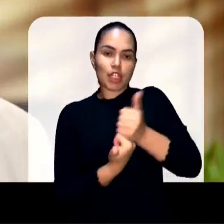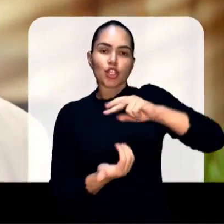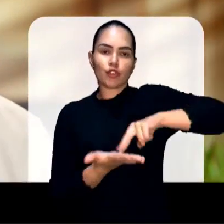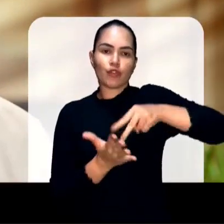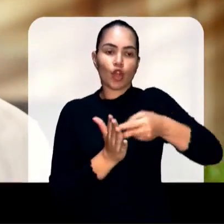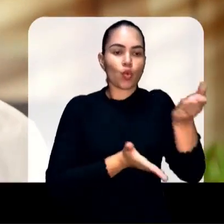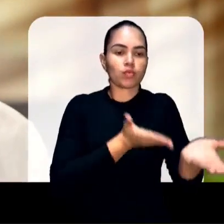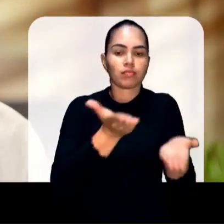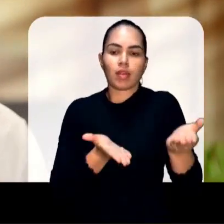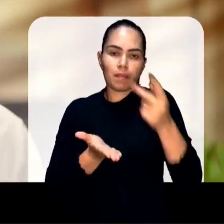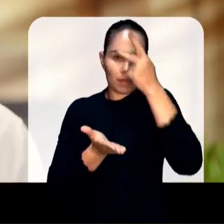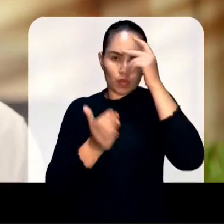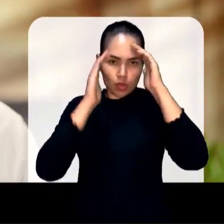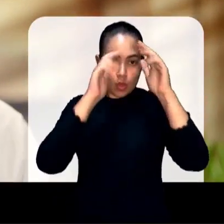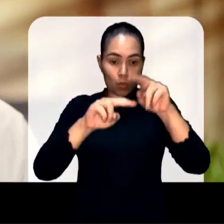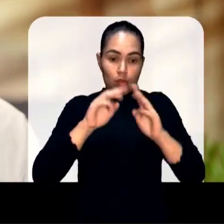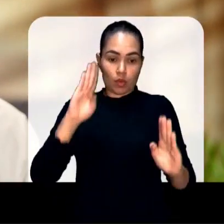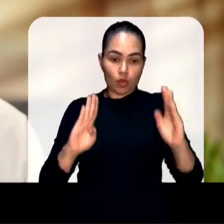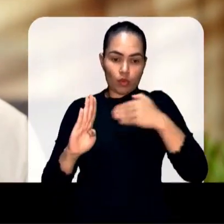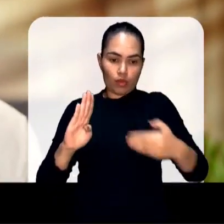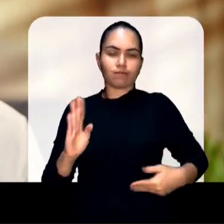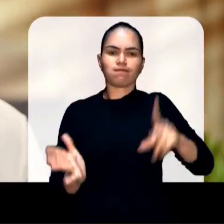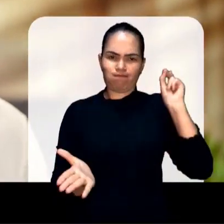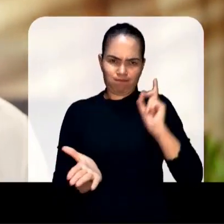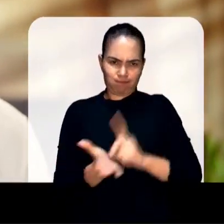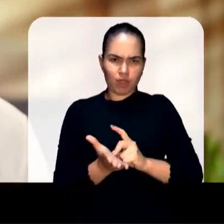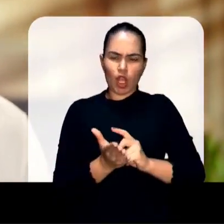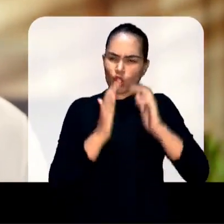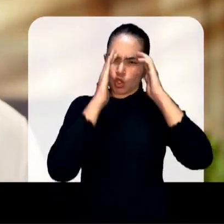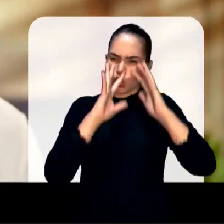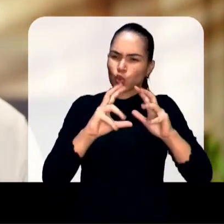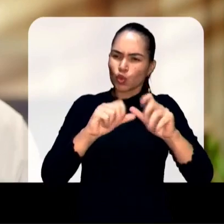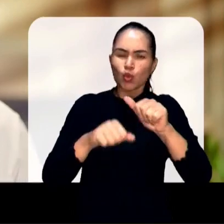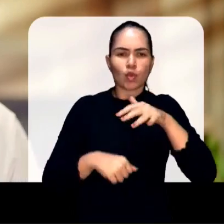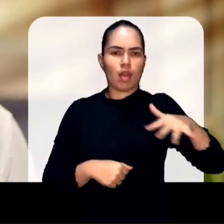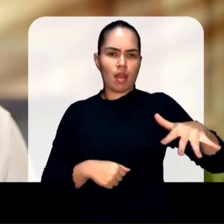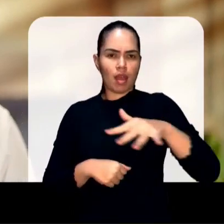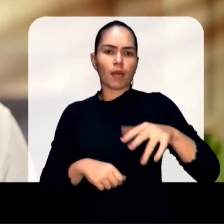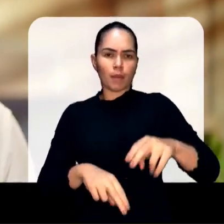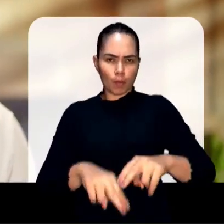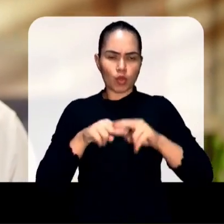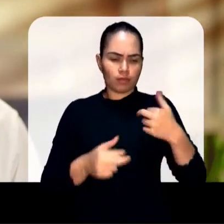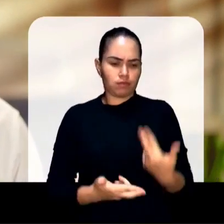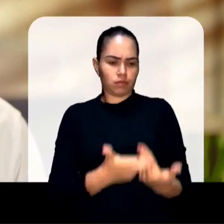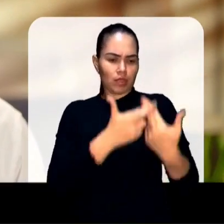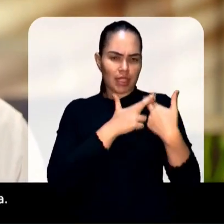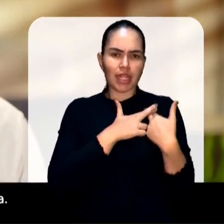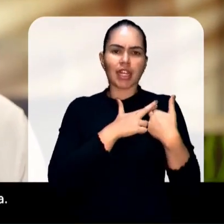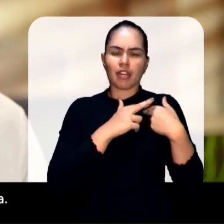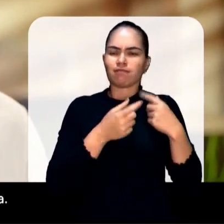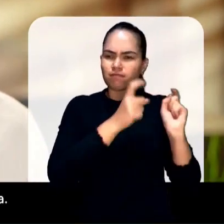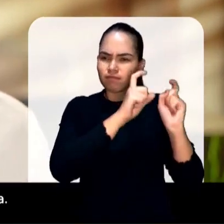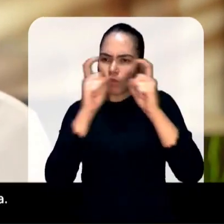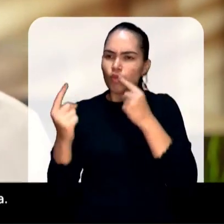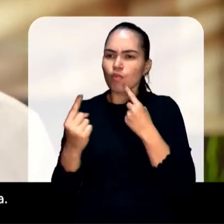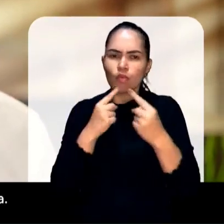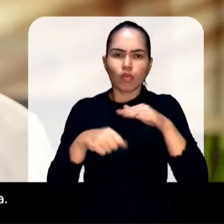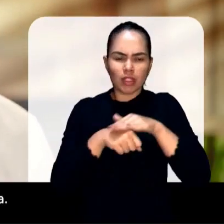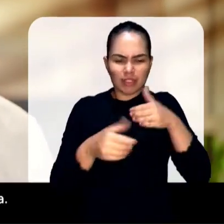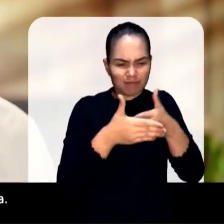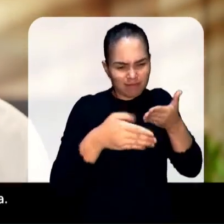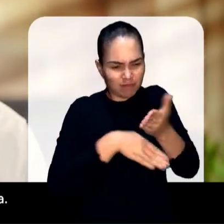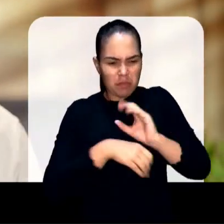Governar é cuidar das pessoas. No nosso governo, isso foi realidade em todas as áreas. Foi com esse compromisso e muito